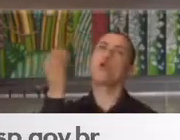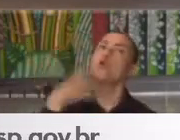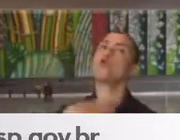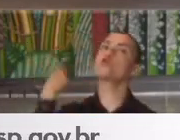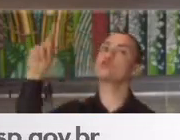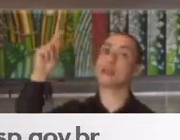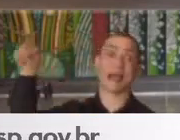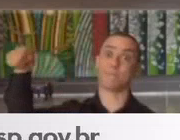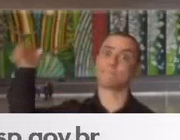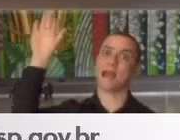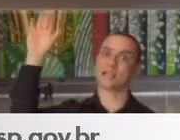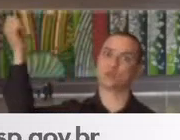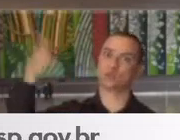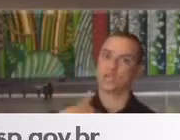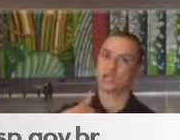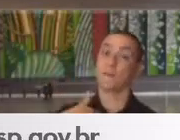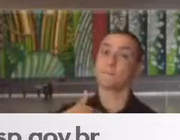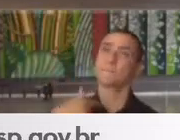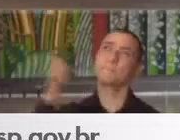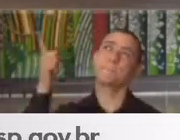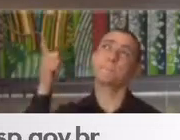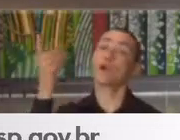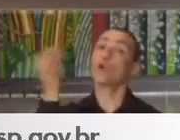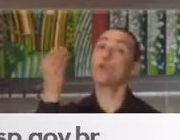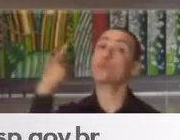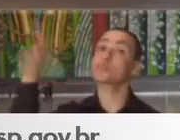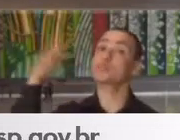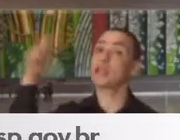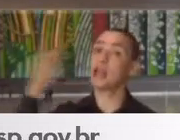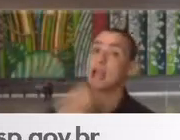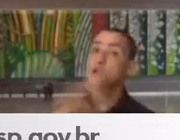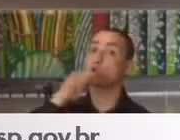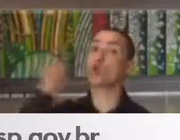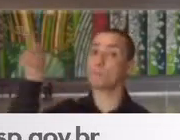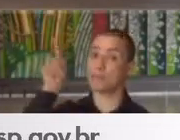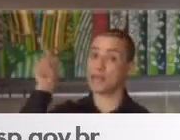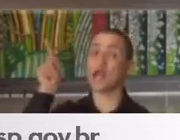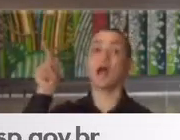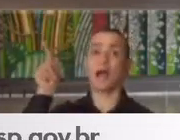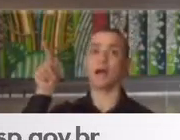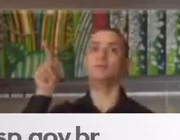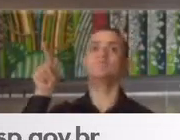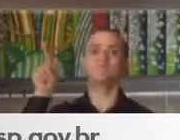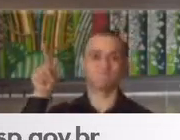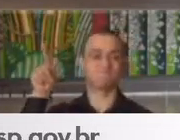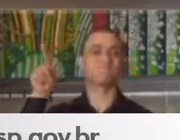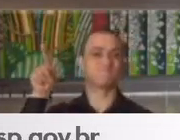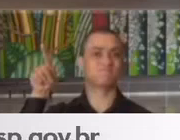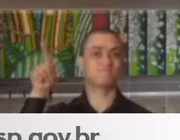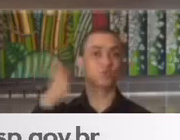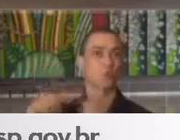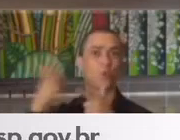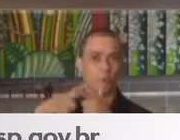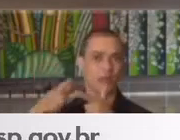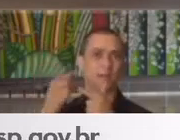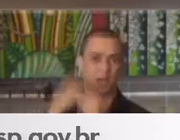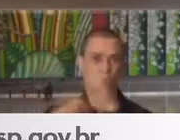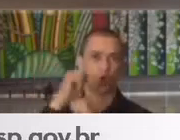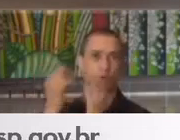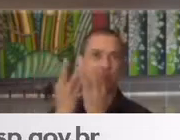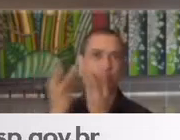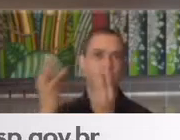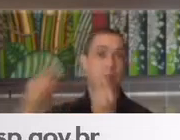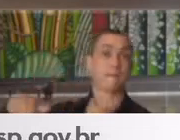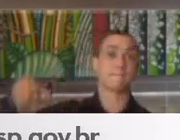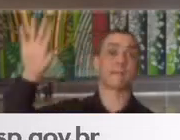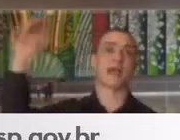Brasil, para nós vermos que aí naquelas economias o impacto é substantivamente maior